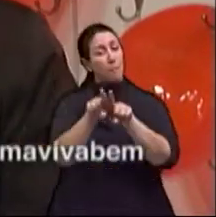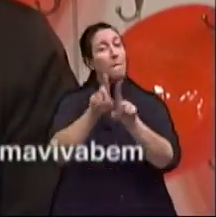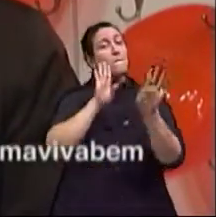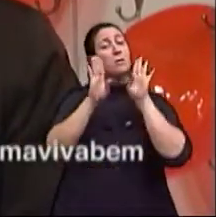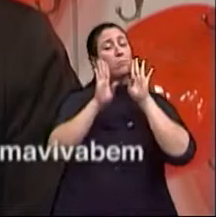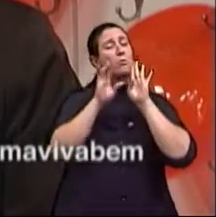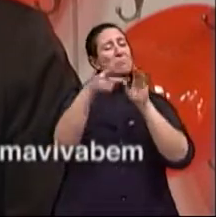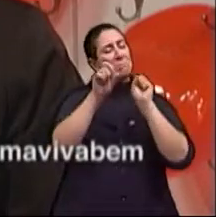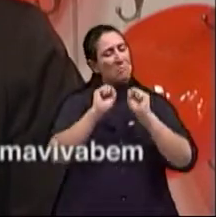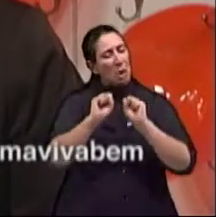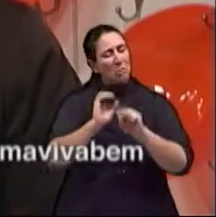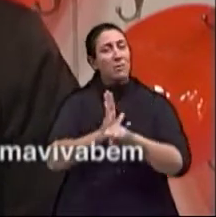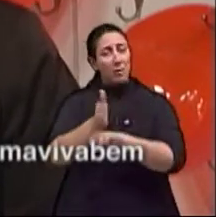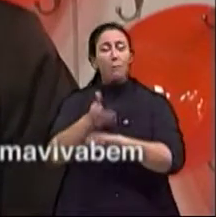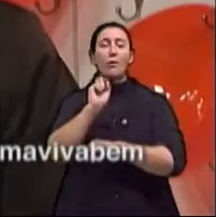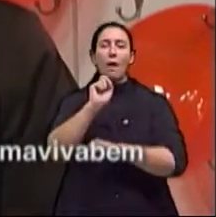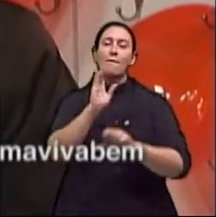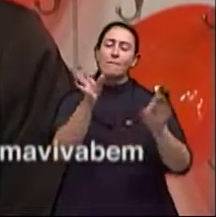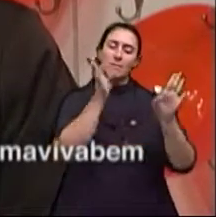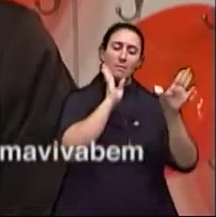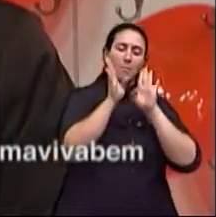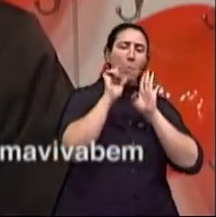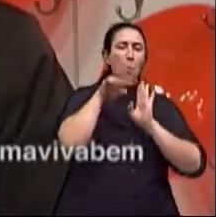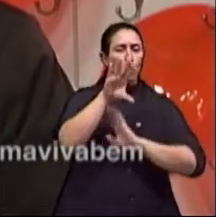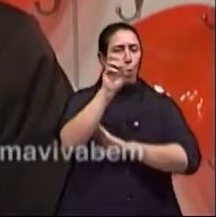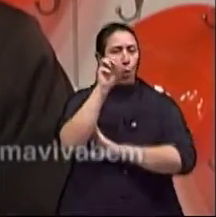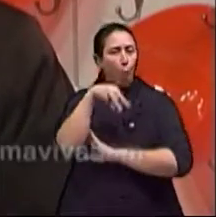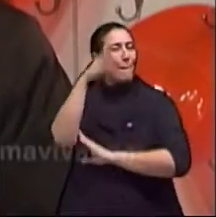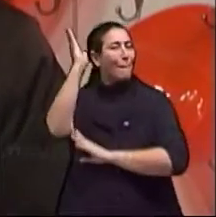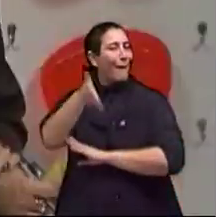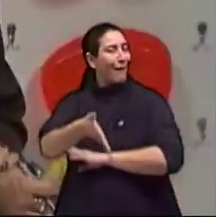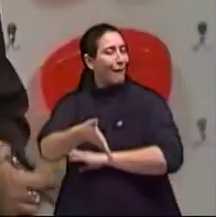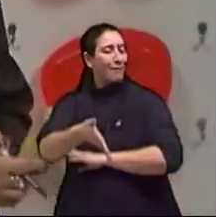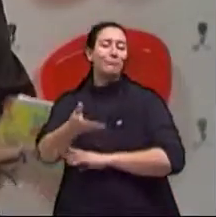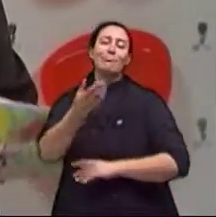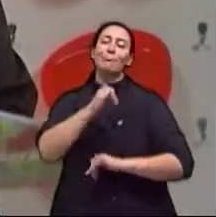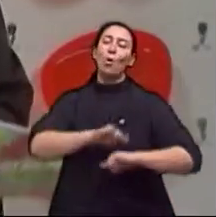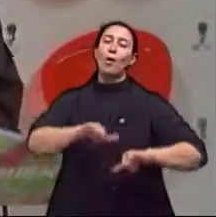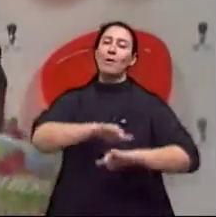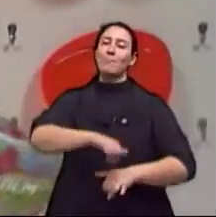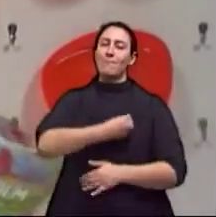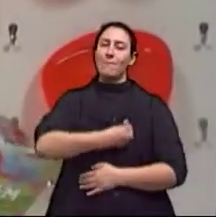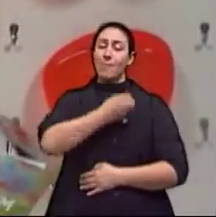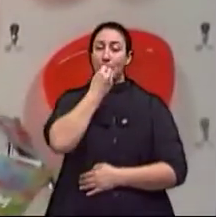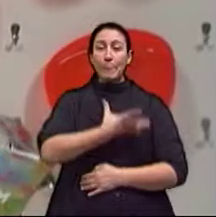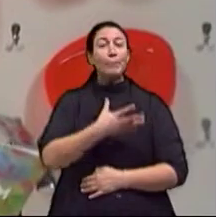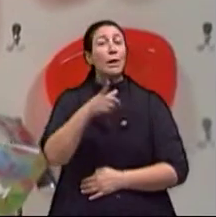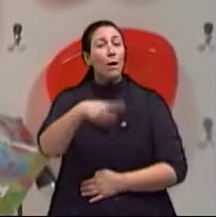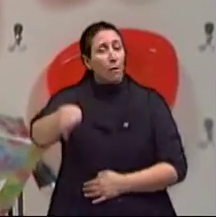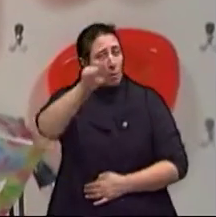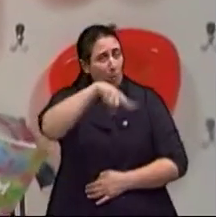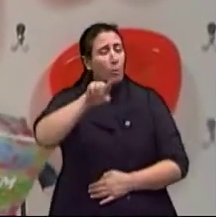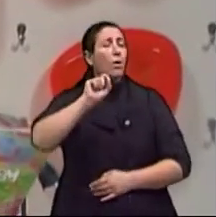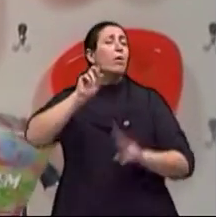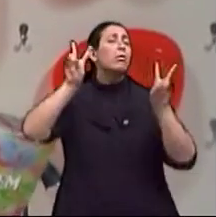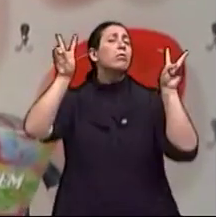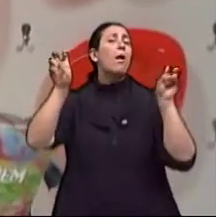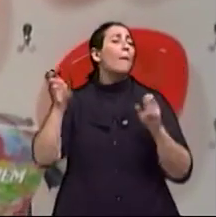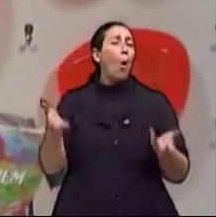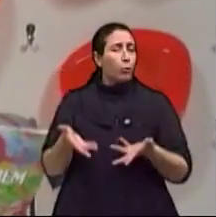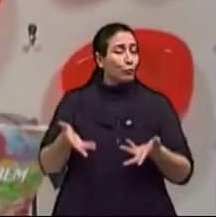né facebook.com/programa viva bem o nosso tema de hoje é o envelhecimento